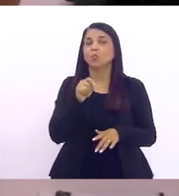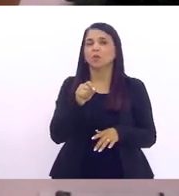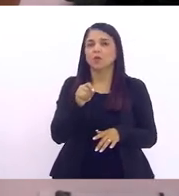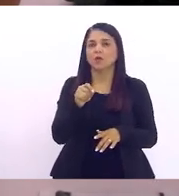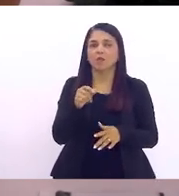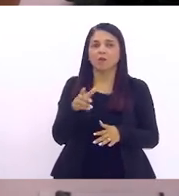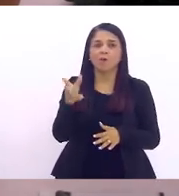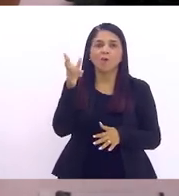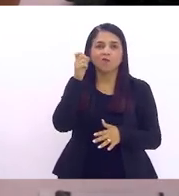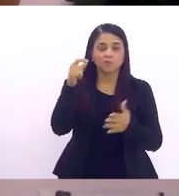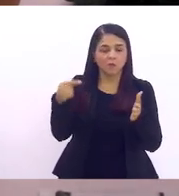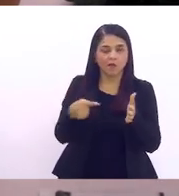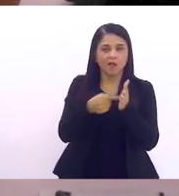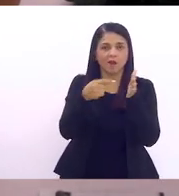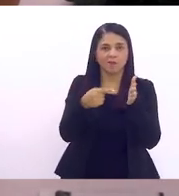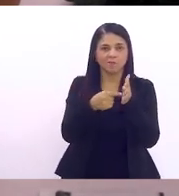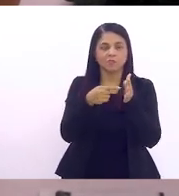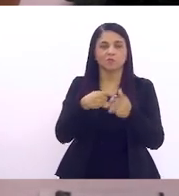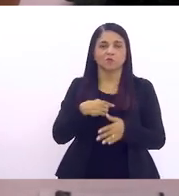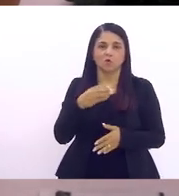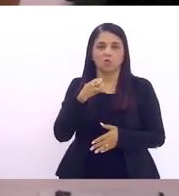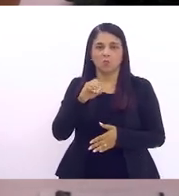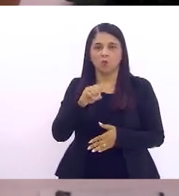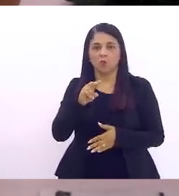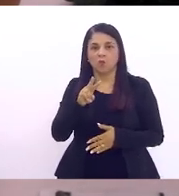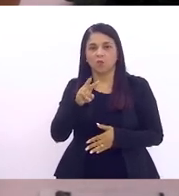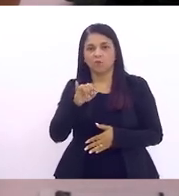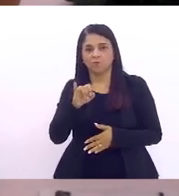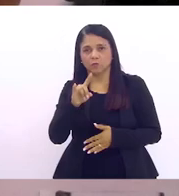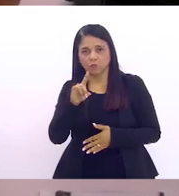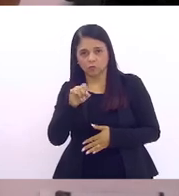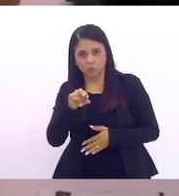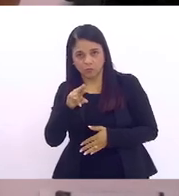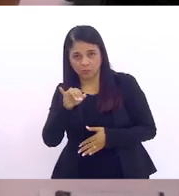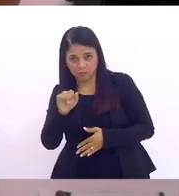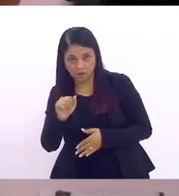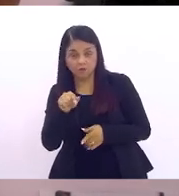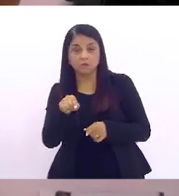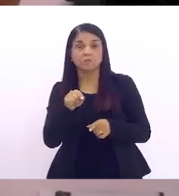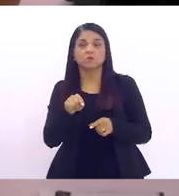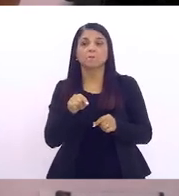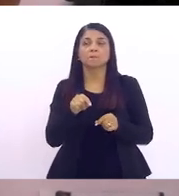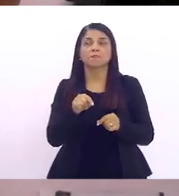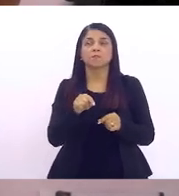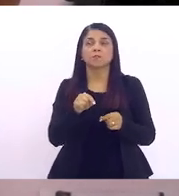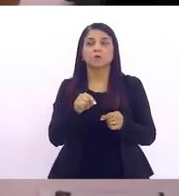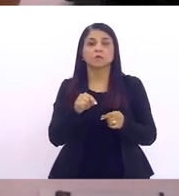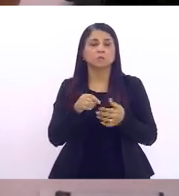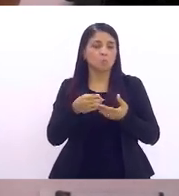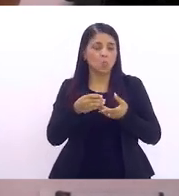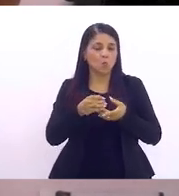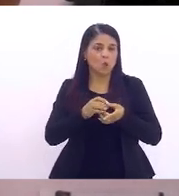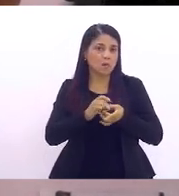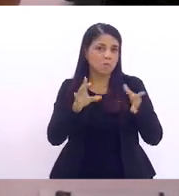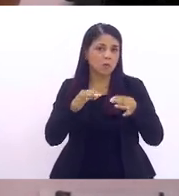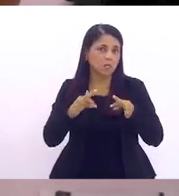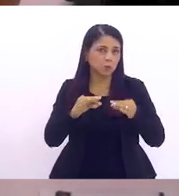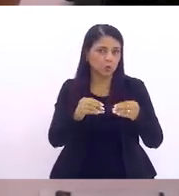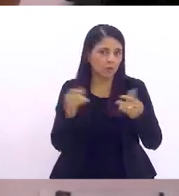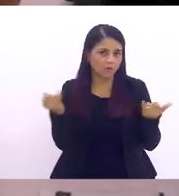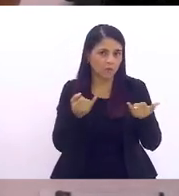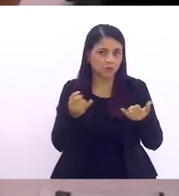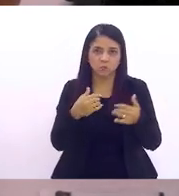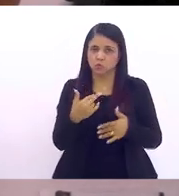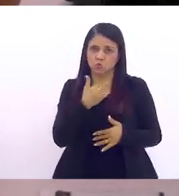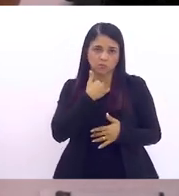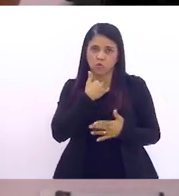reclamações na nossa ouvidoria então só para colocar essa posição Ah mas por não abre tudo nós não podemos abrir tudo